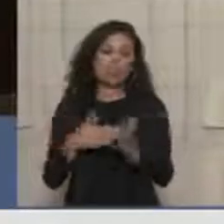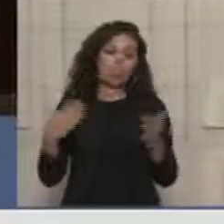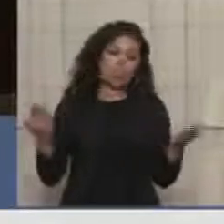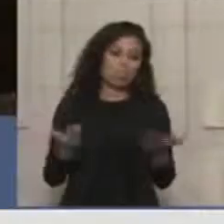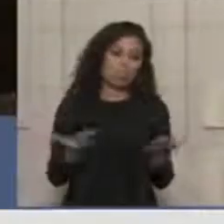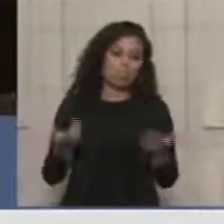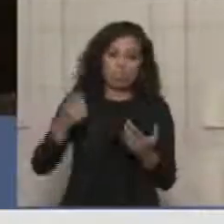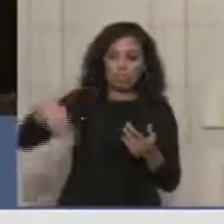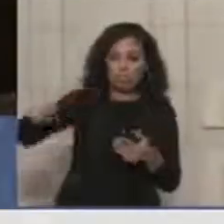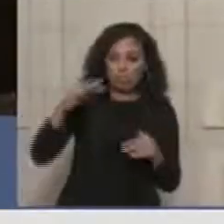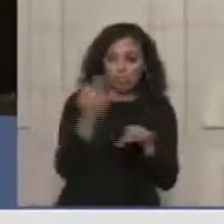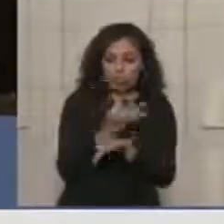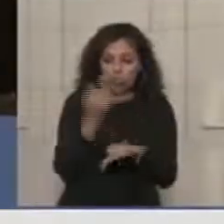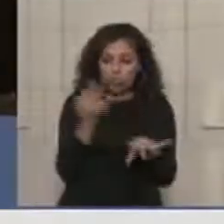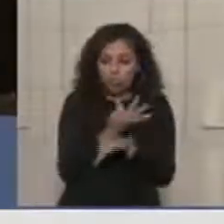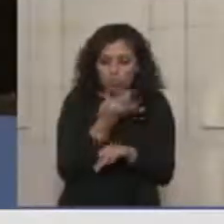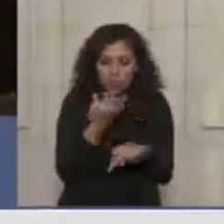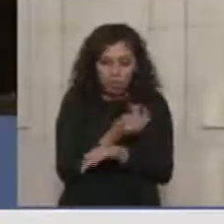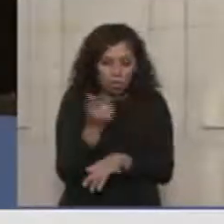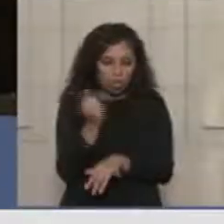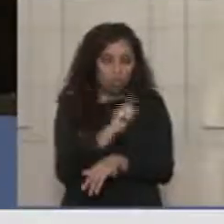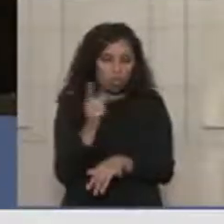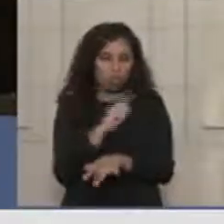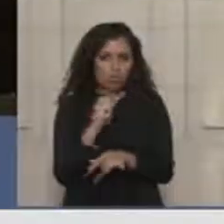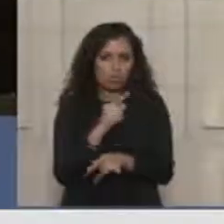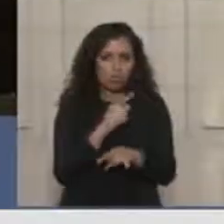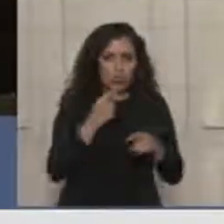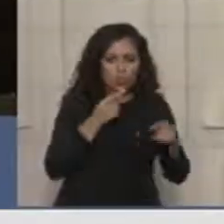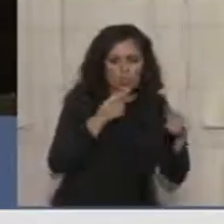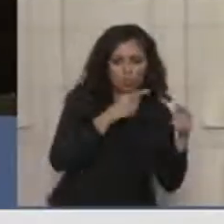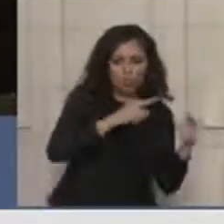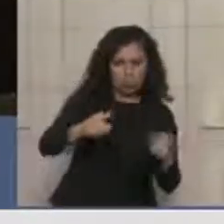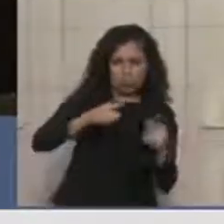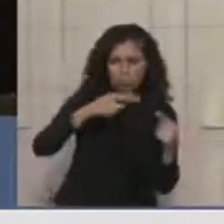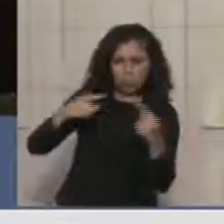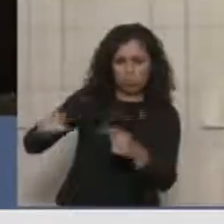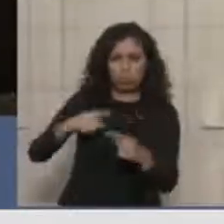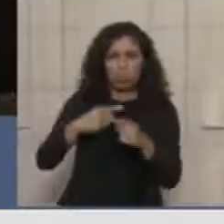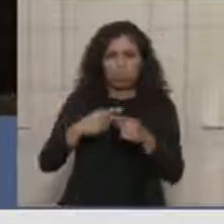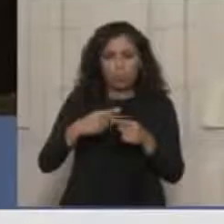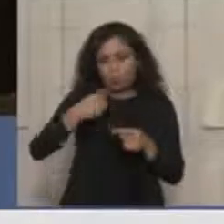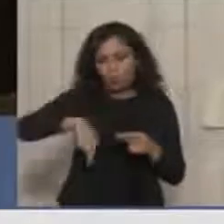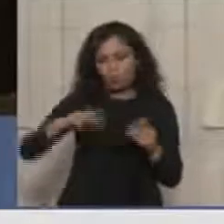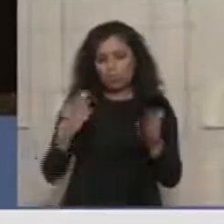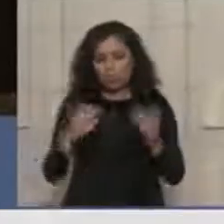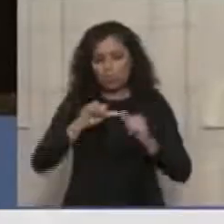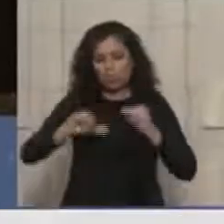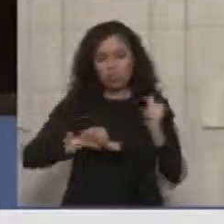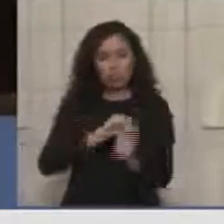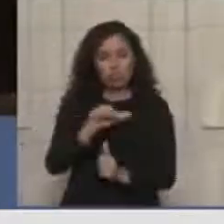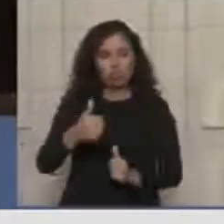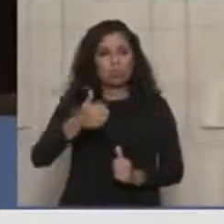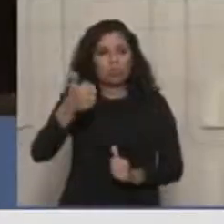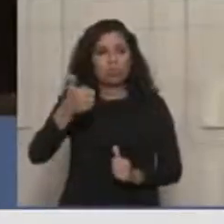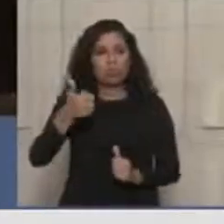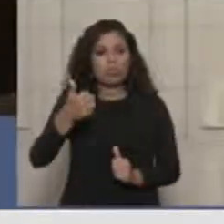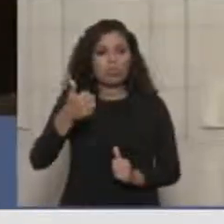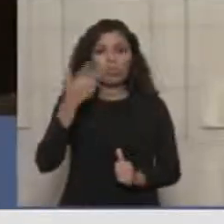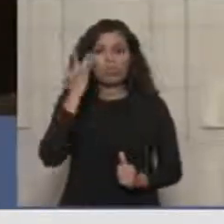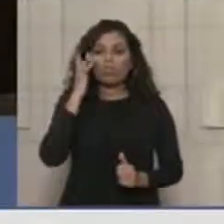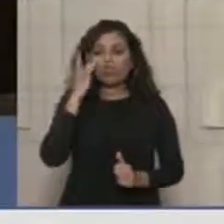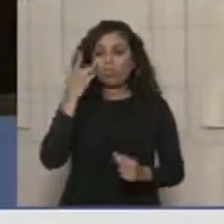suportavam as críticas, não suportavam os ataques que eram para melhoria, achando que era por condições de